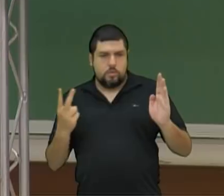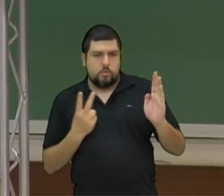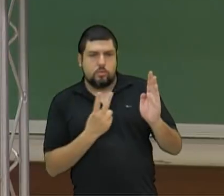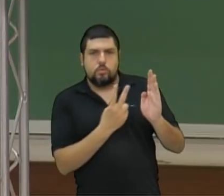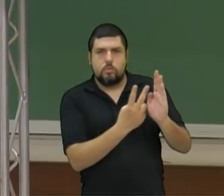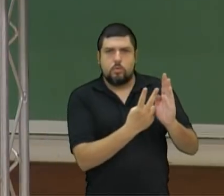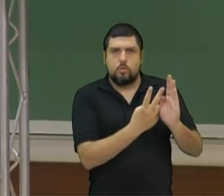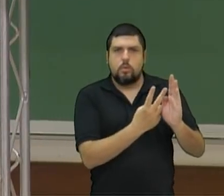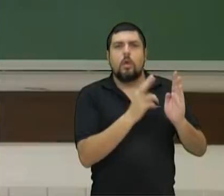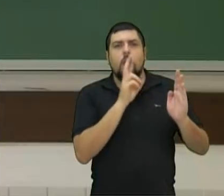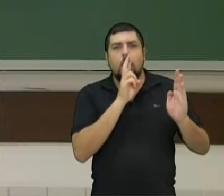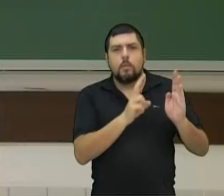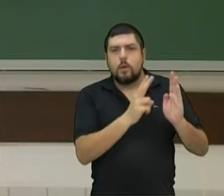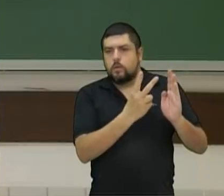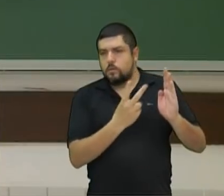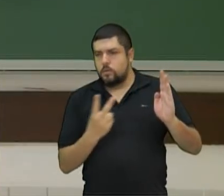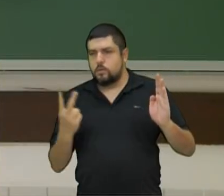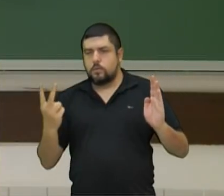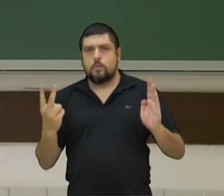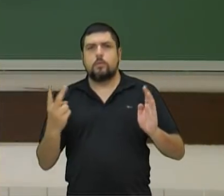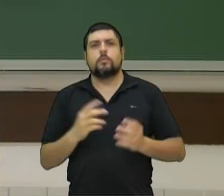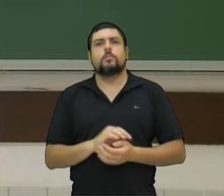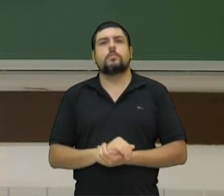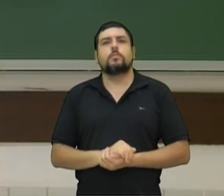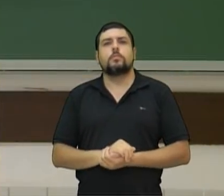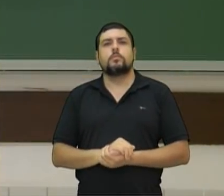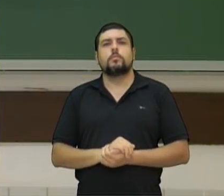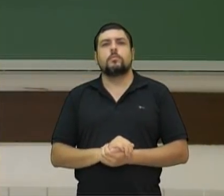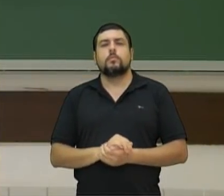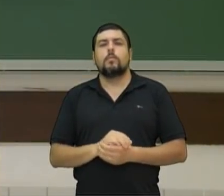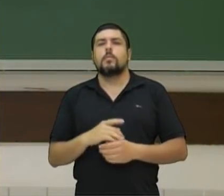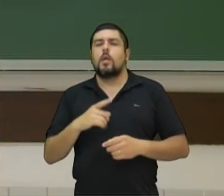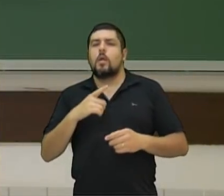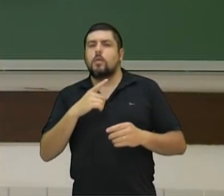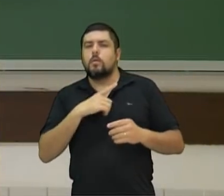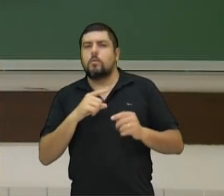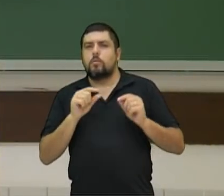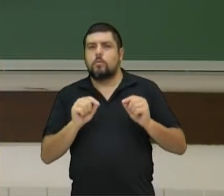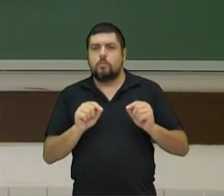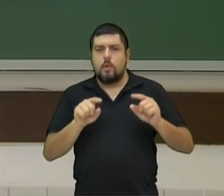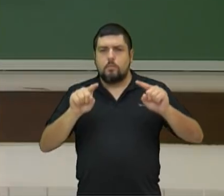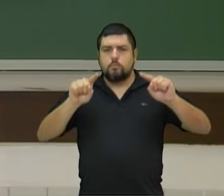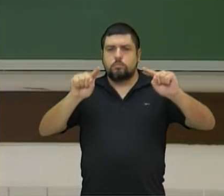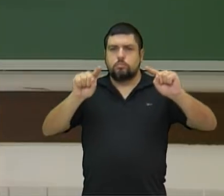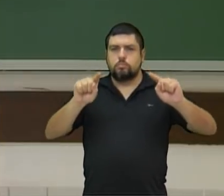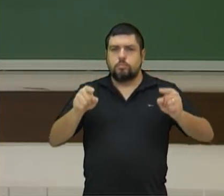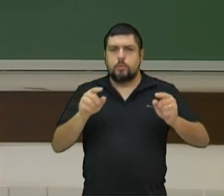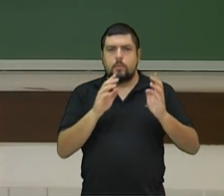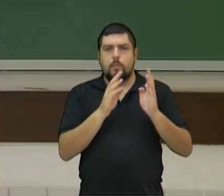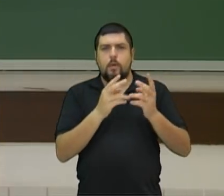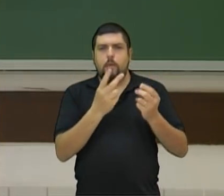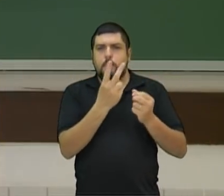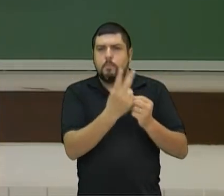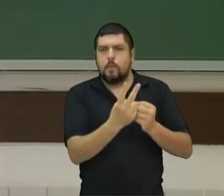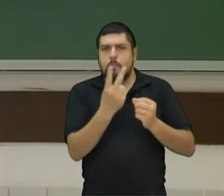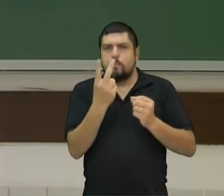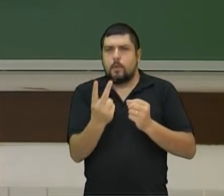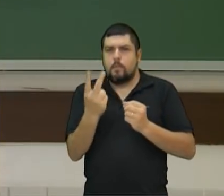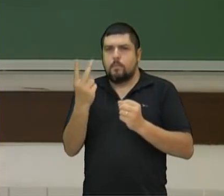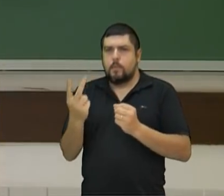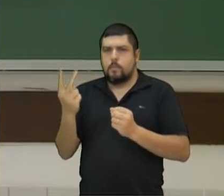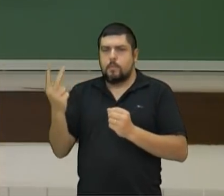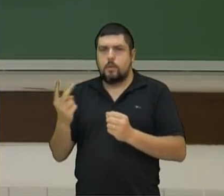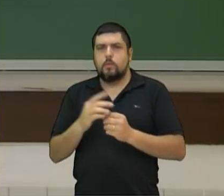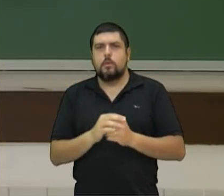é 2. Então, com isso, nós temos o quê? Nós temos pares ordenados, tá? O primeiro par aqui, ó, quando x vale menos